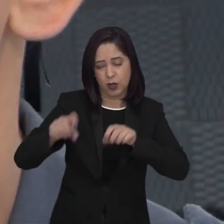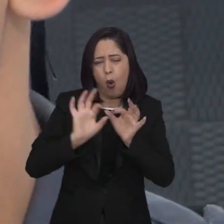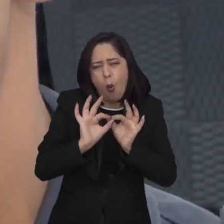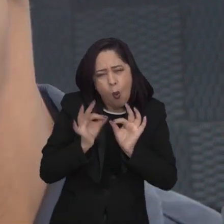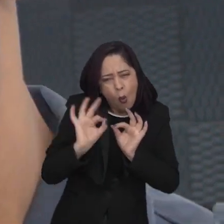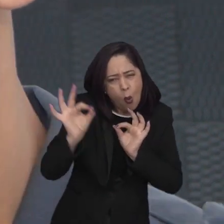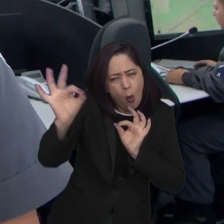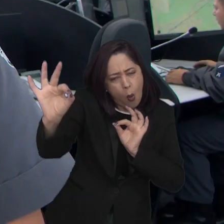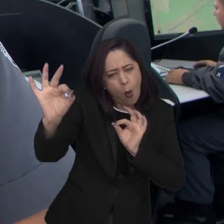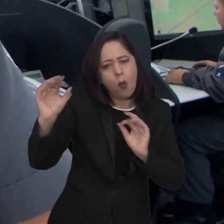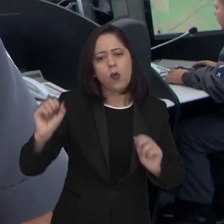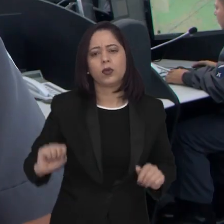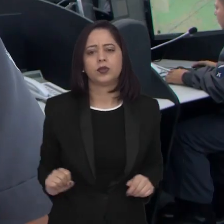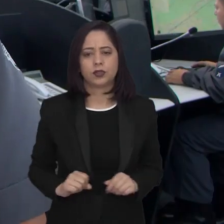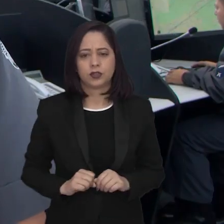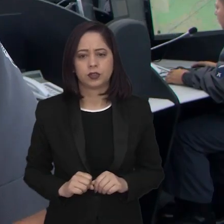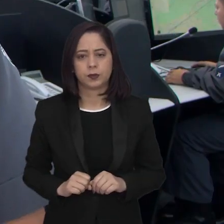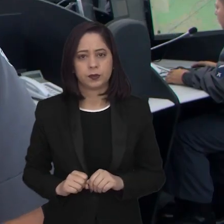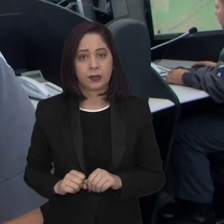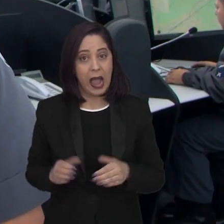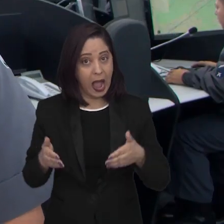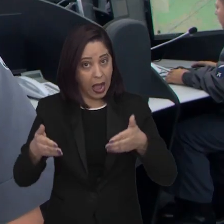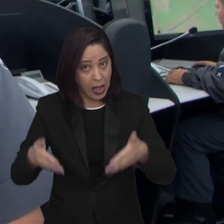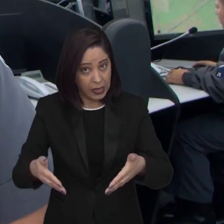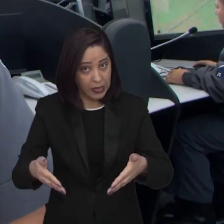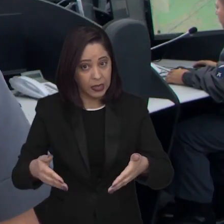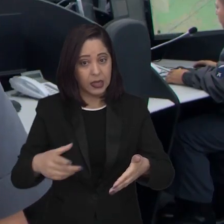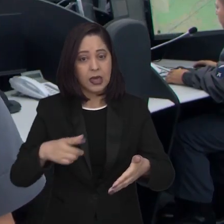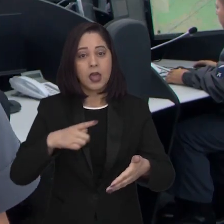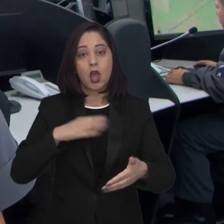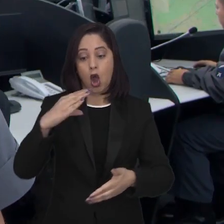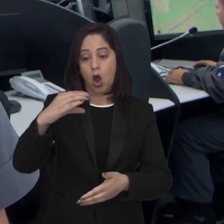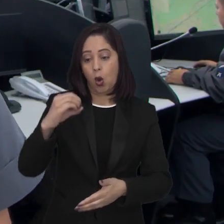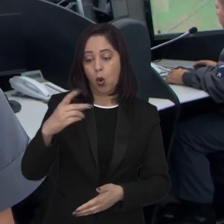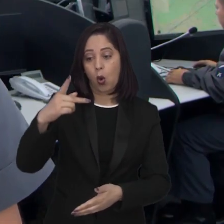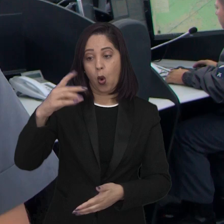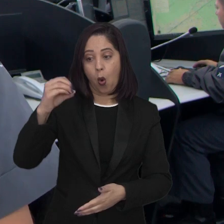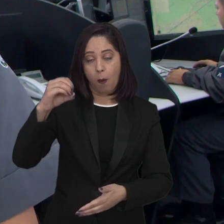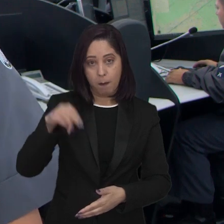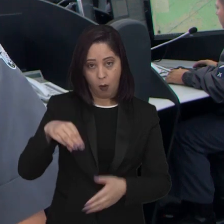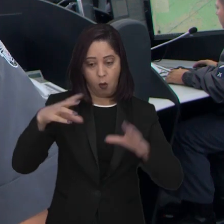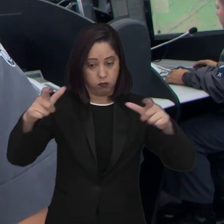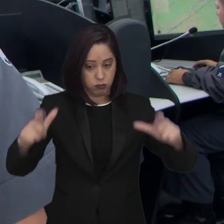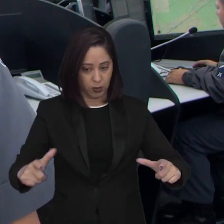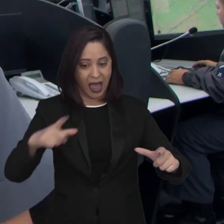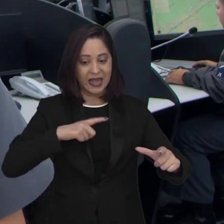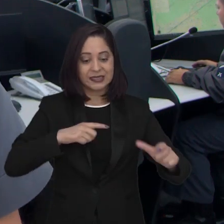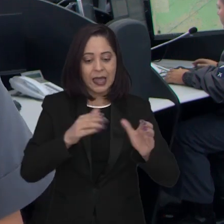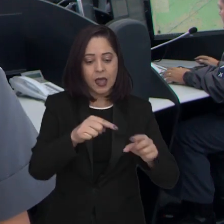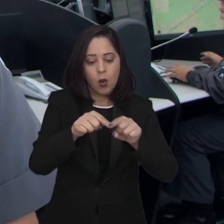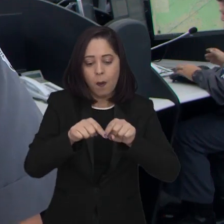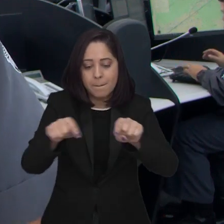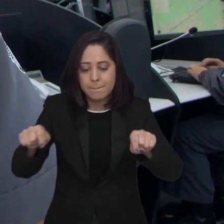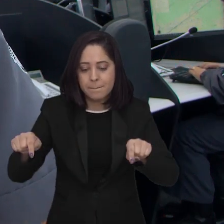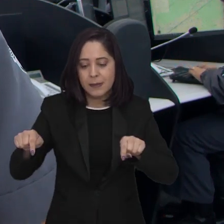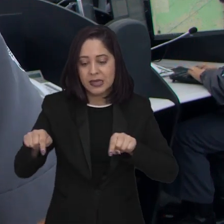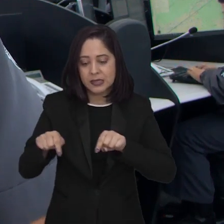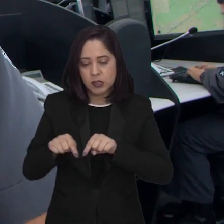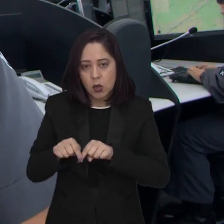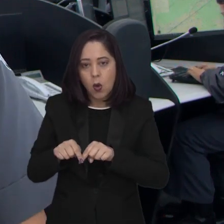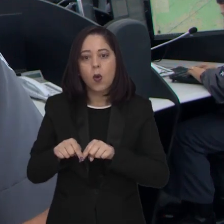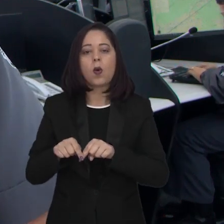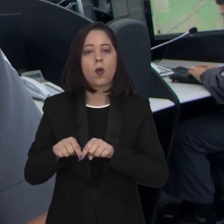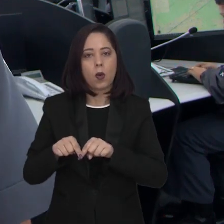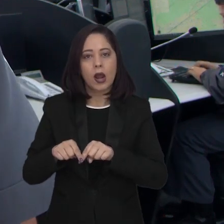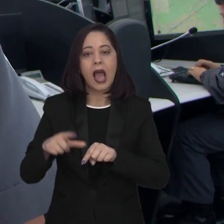difícil acesso. Nós temos aqui uma sala de gerenciamento de incidentes com equipamentos adequados para